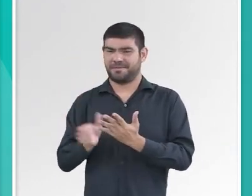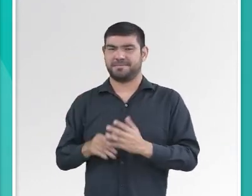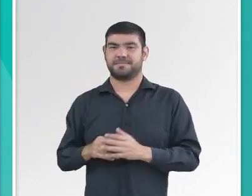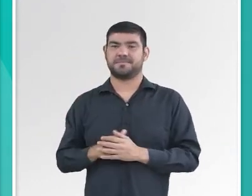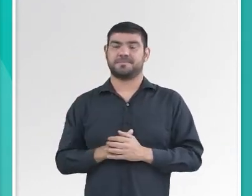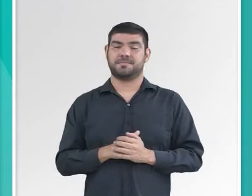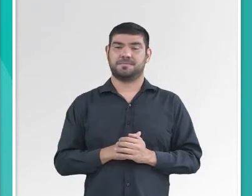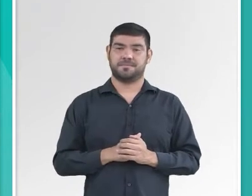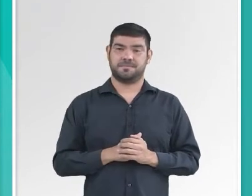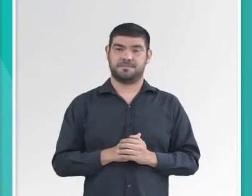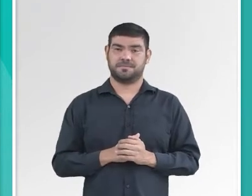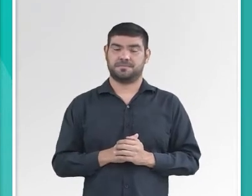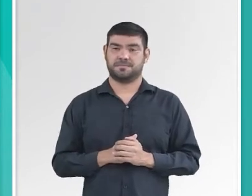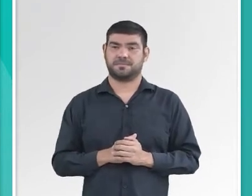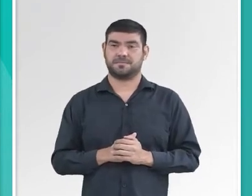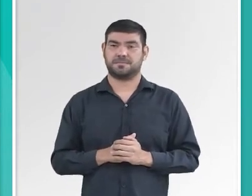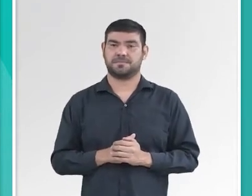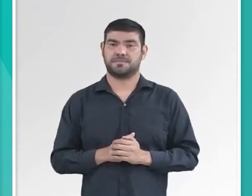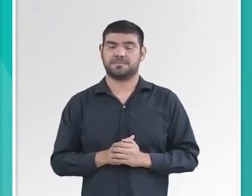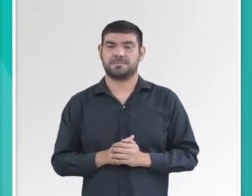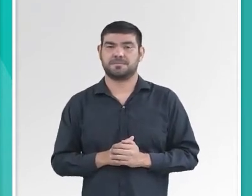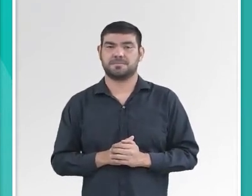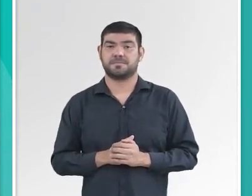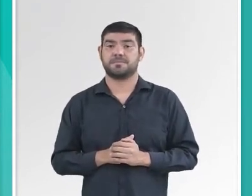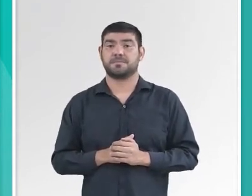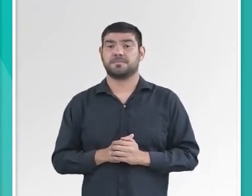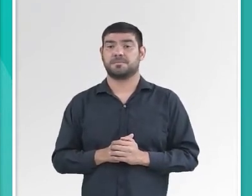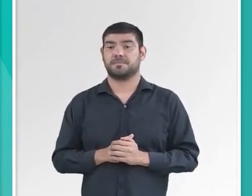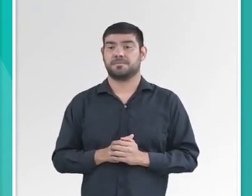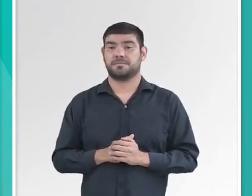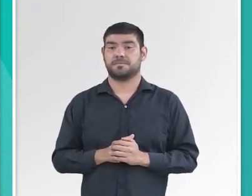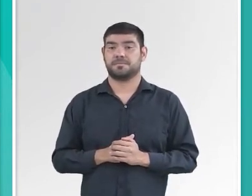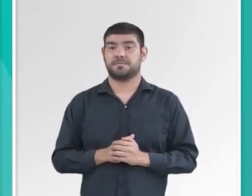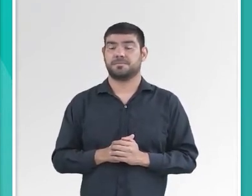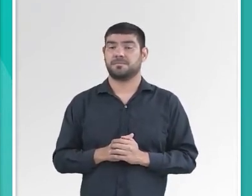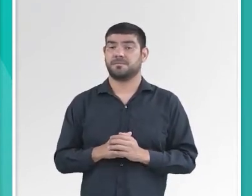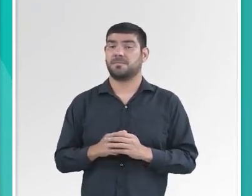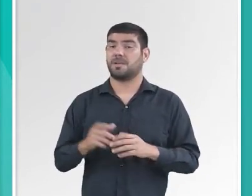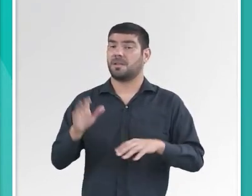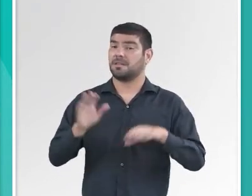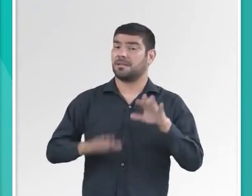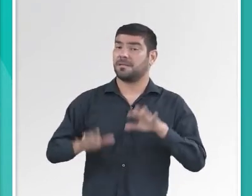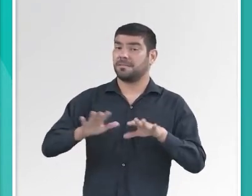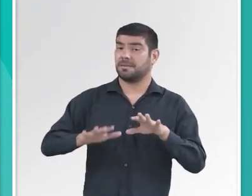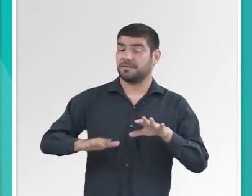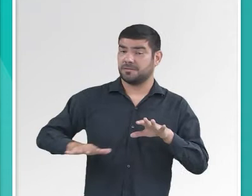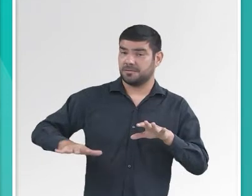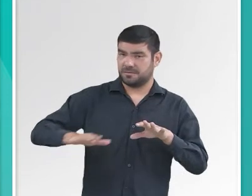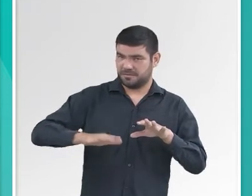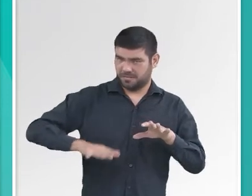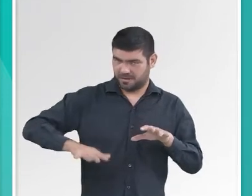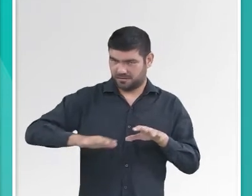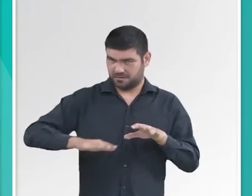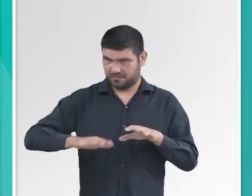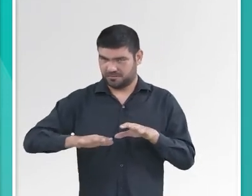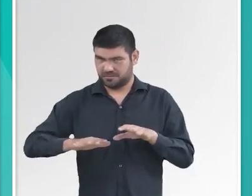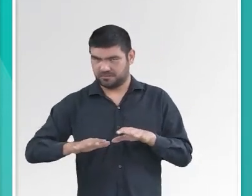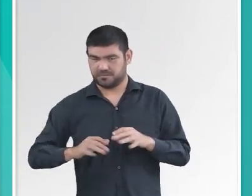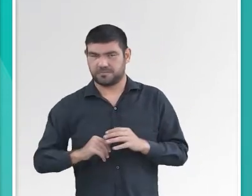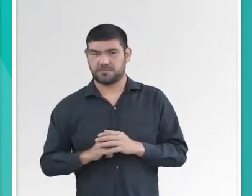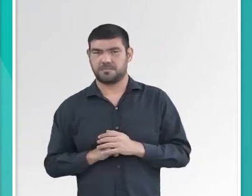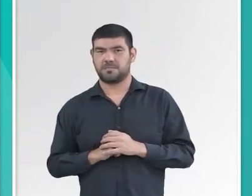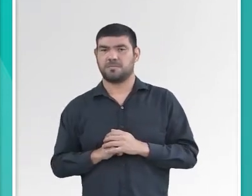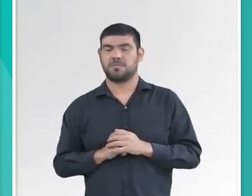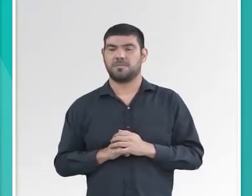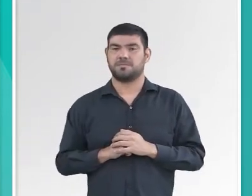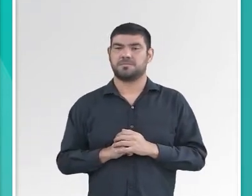extensão da resenha, no caso, olha só, ela varia em função do espaço ou seja, em função do espaço no